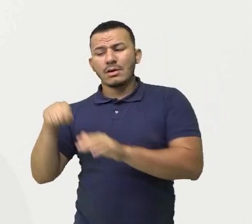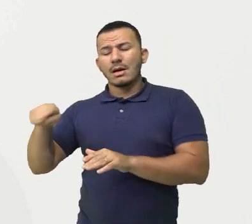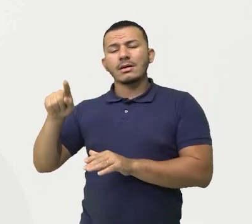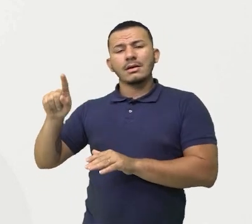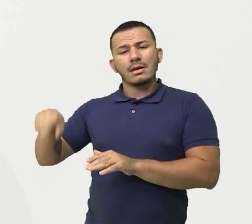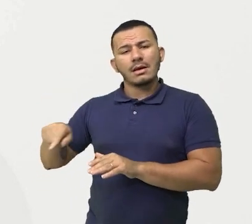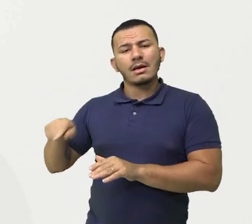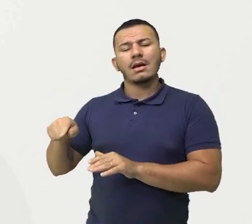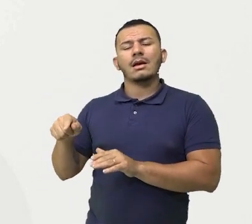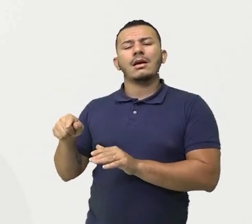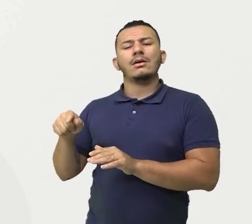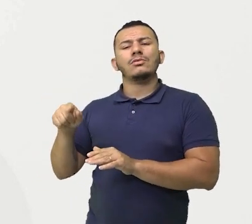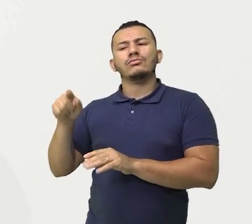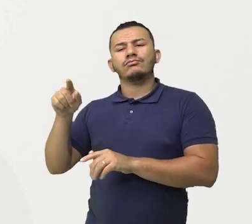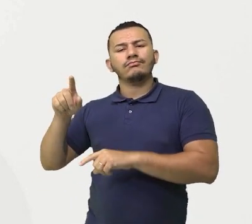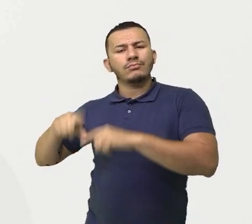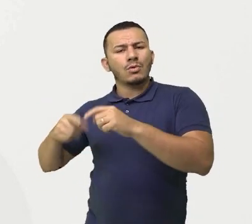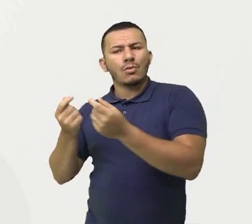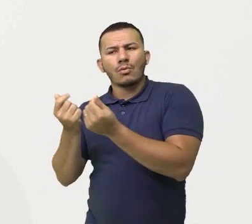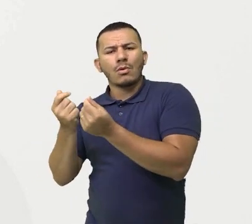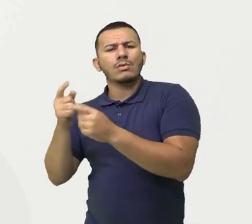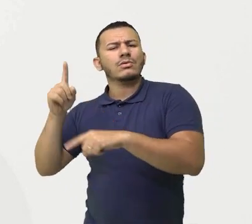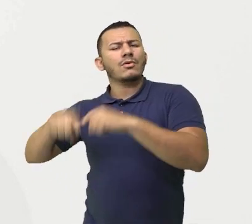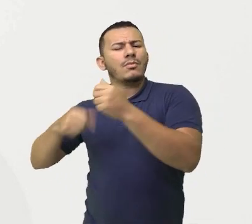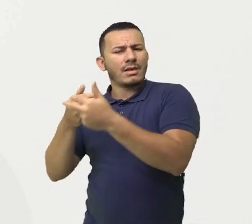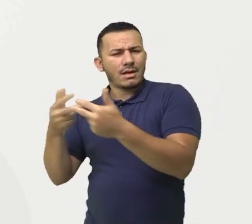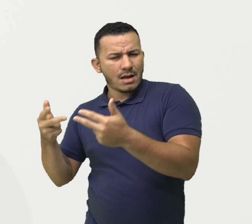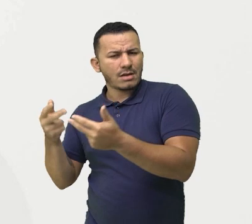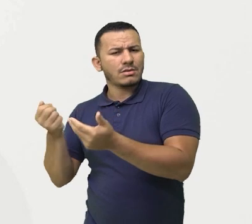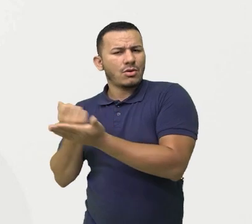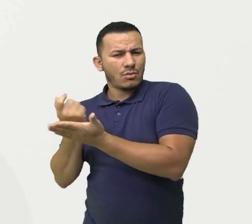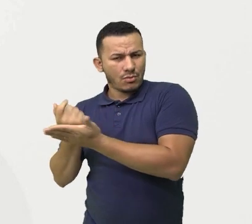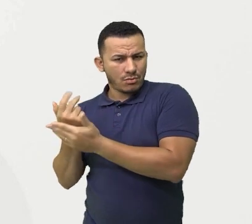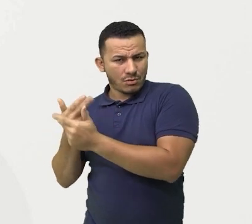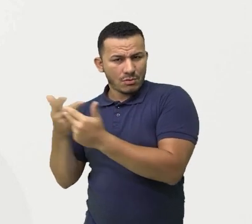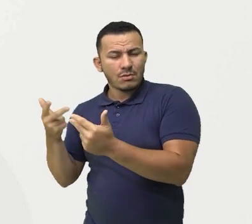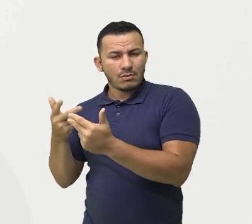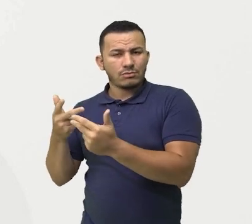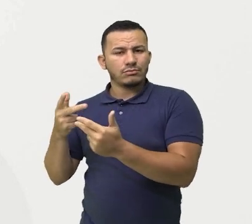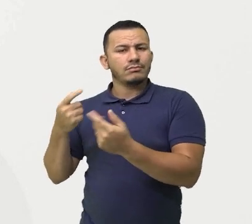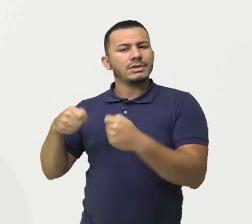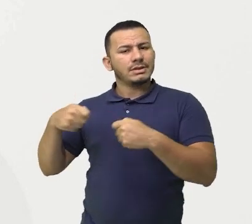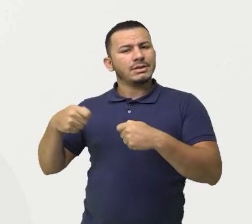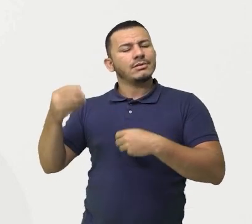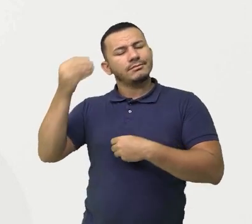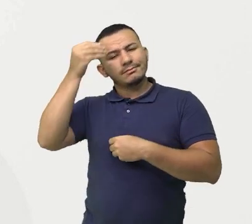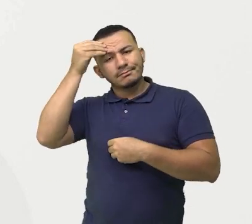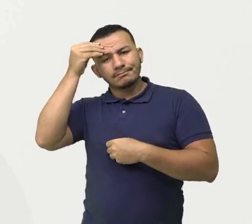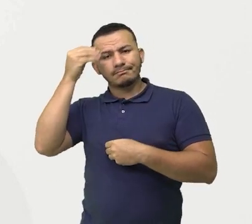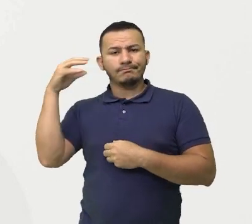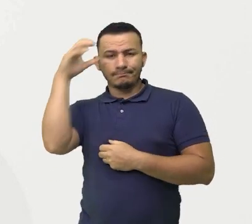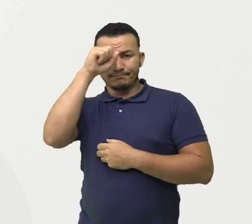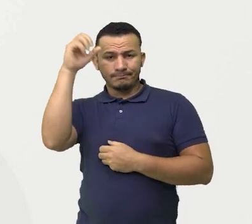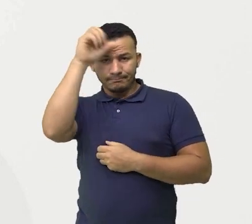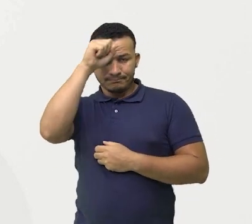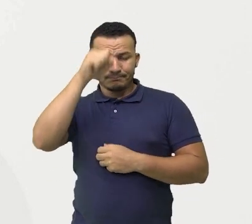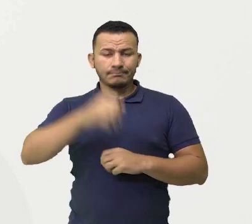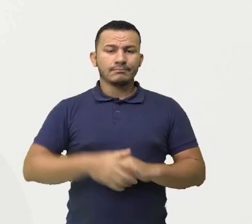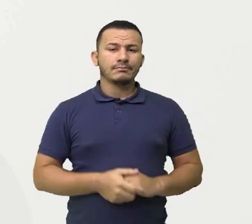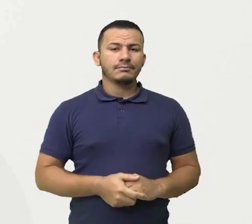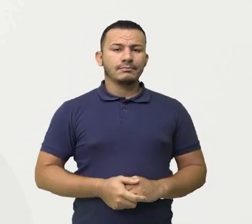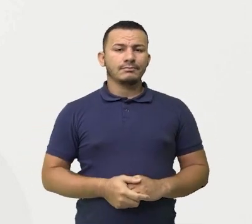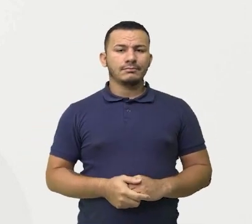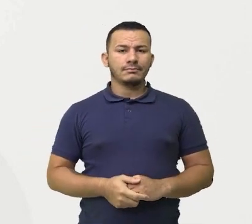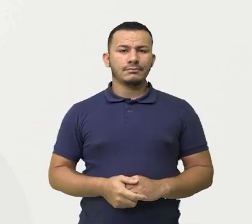menos o preço de custo, tá legal? Essa ideia você tem que já começar a memorizar aí. O lucro é venda